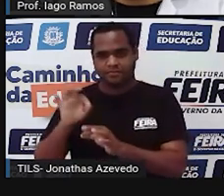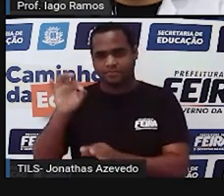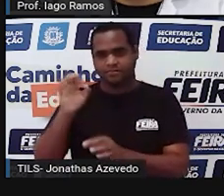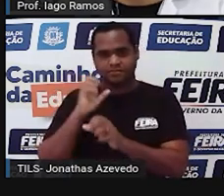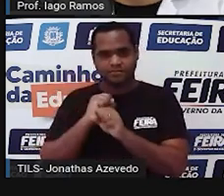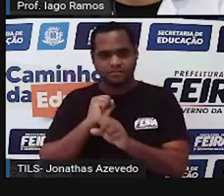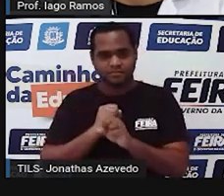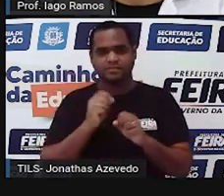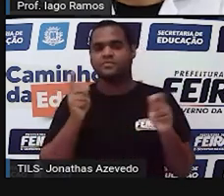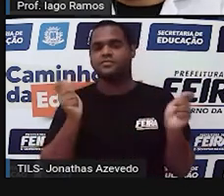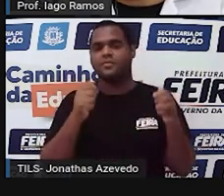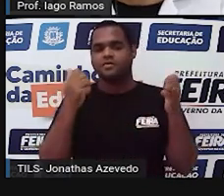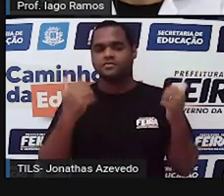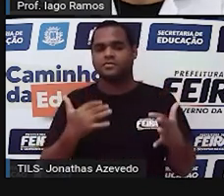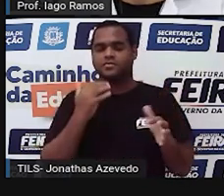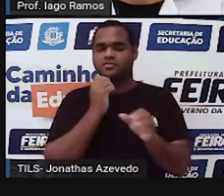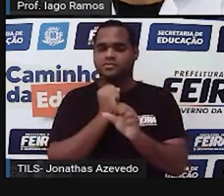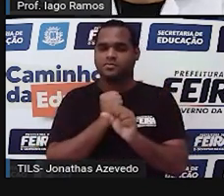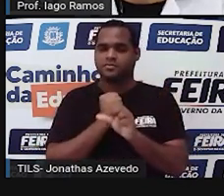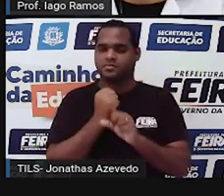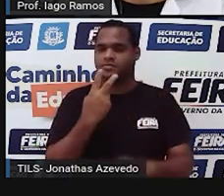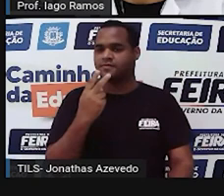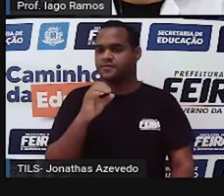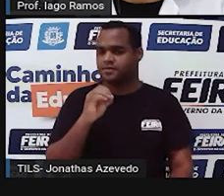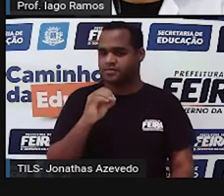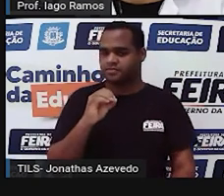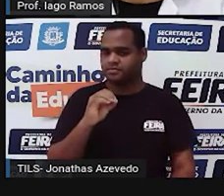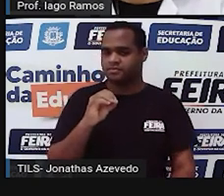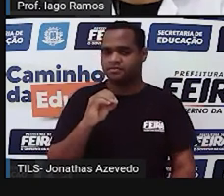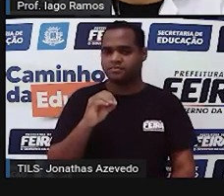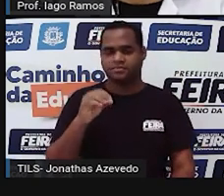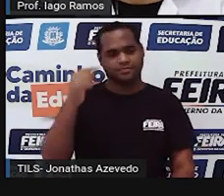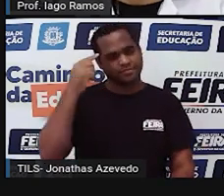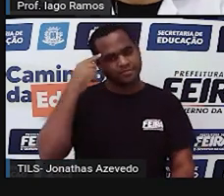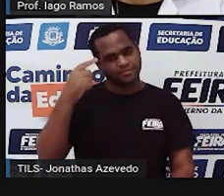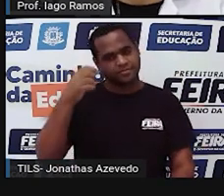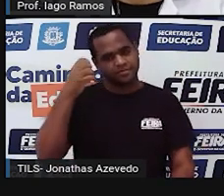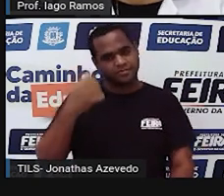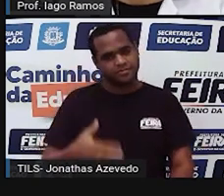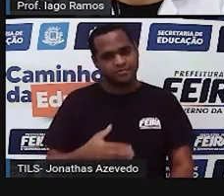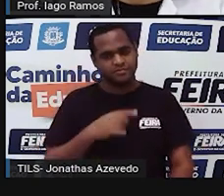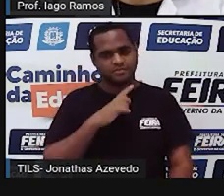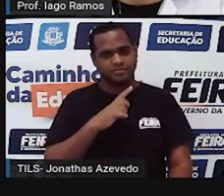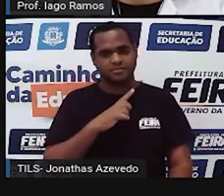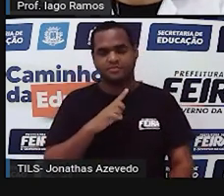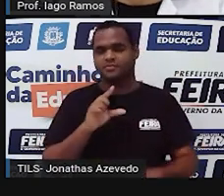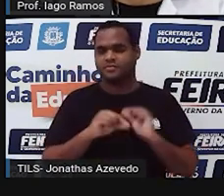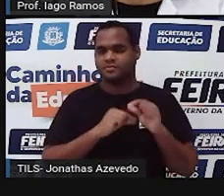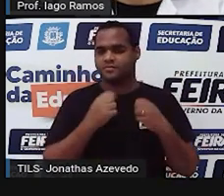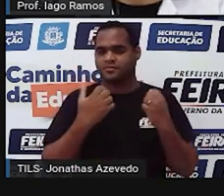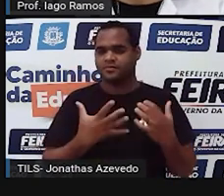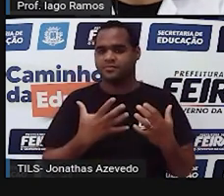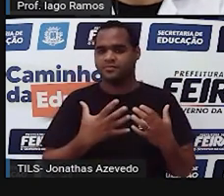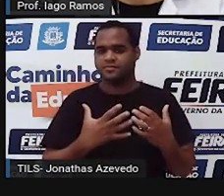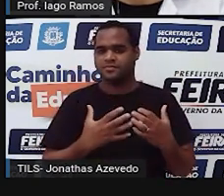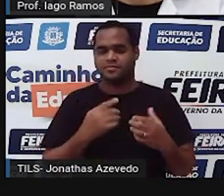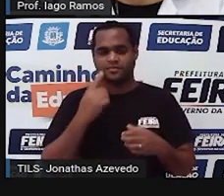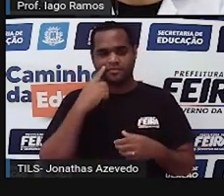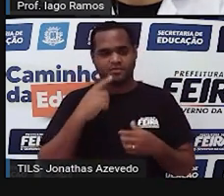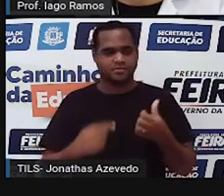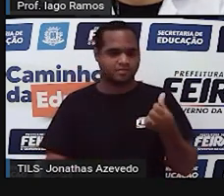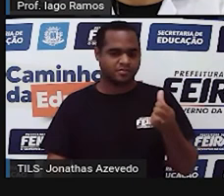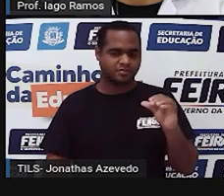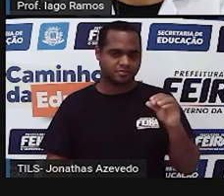essa sombra vai ter que dar 20 certo porque a resposta ela para um perímetro de 20 cm então um